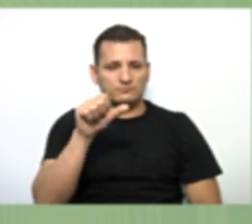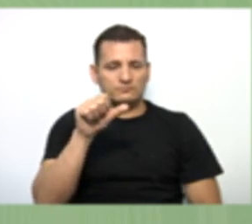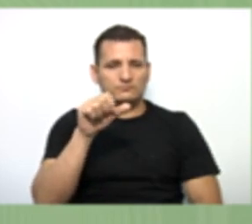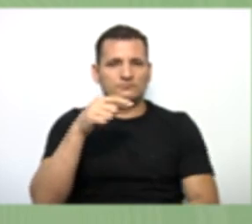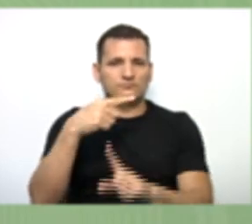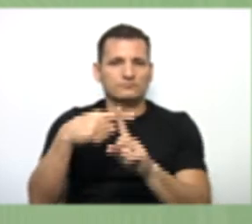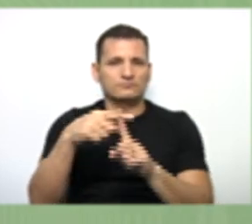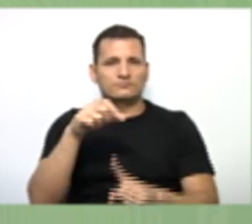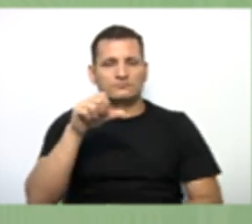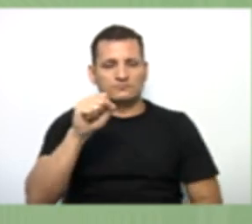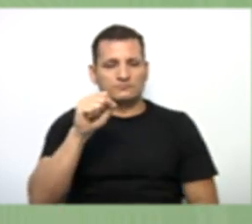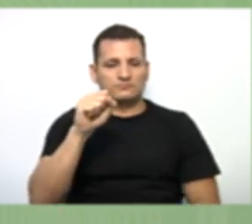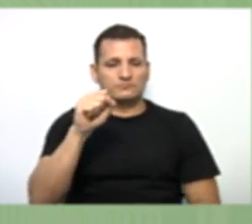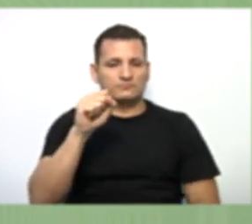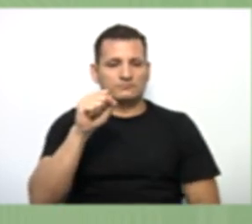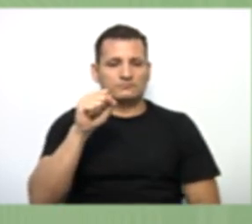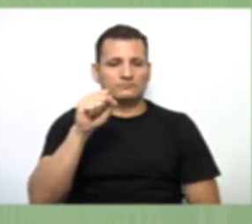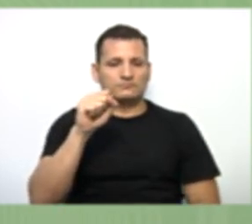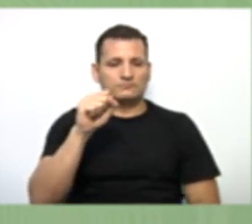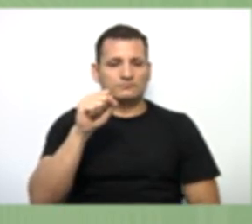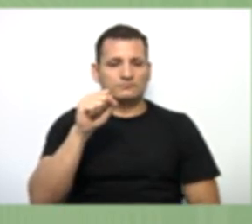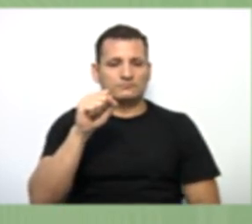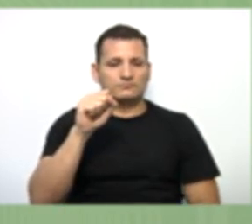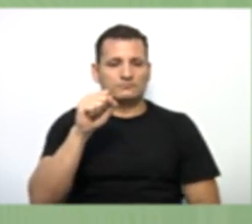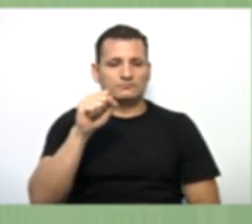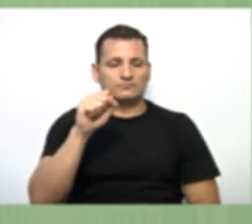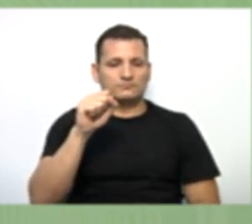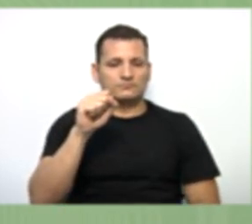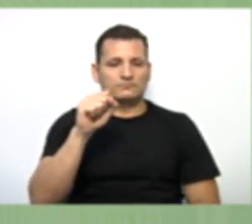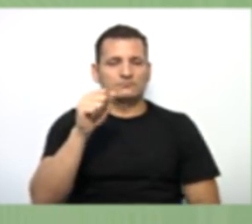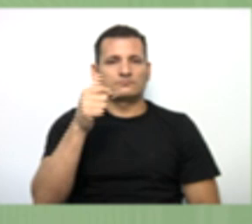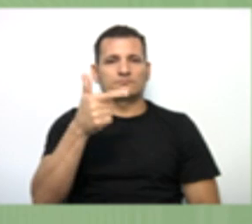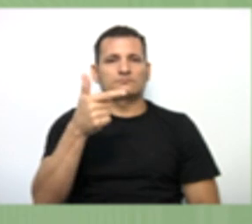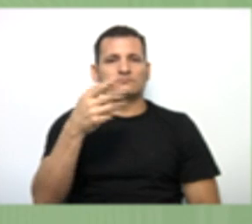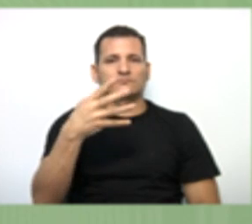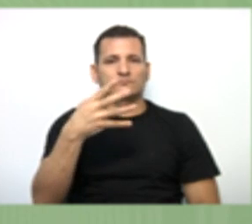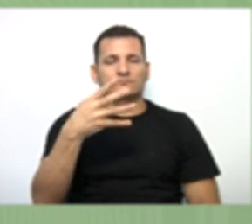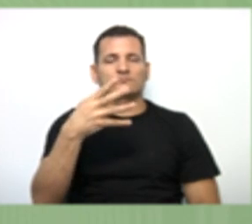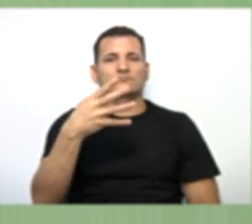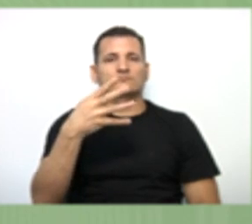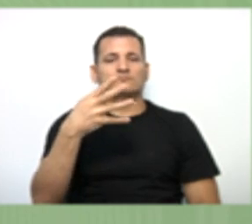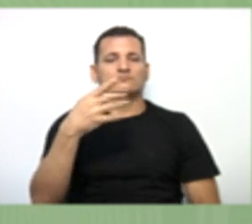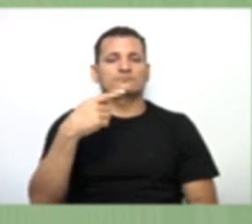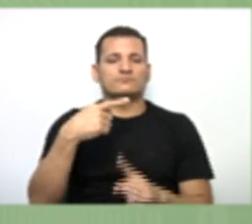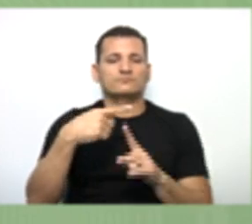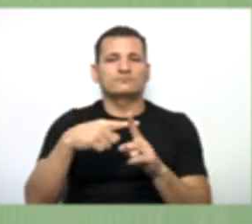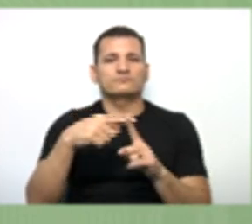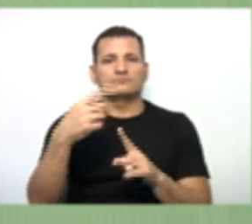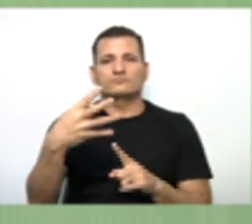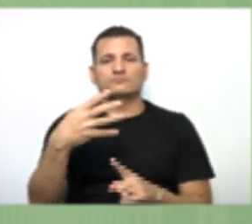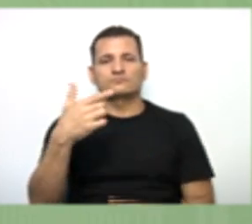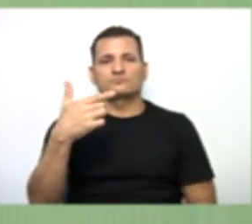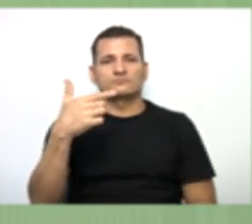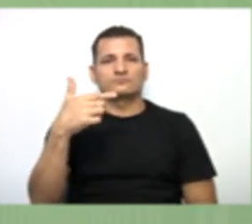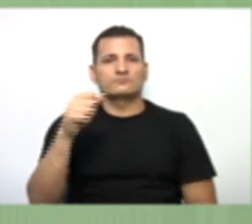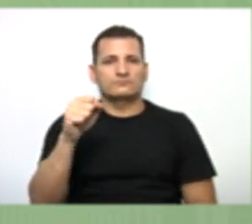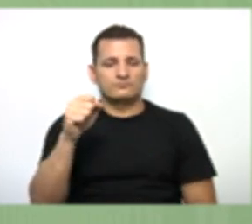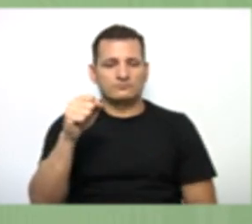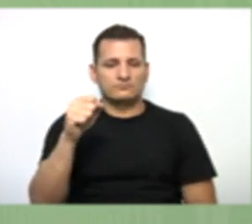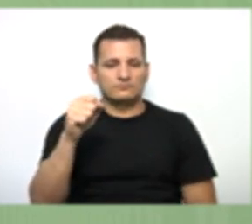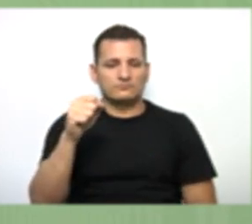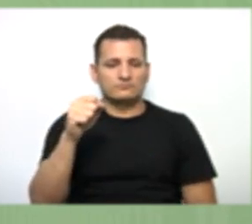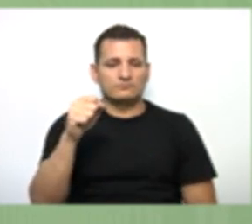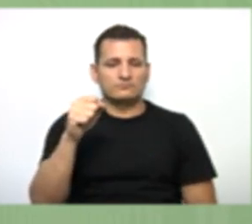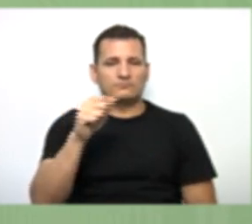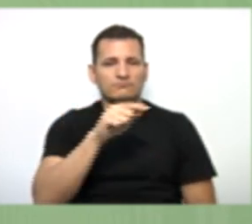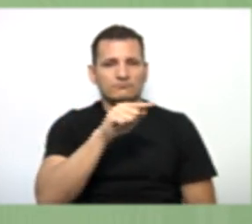24. 24 mais 4, 28. Opa! Eu consegui, já consegui o